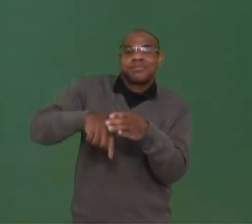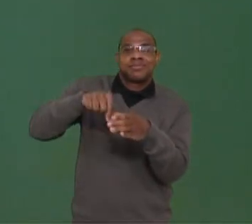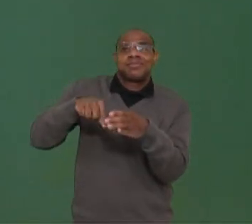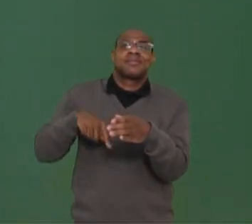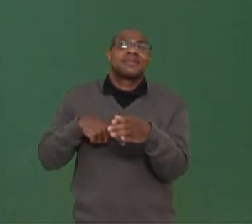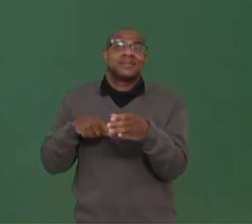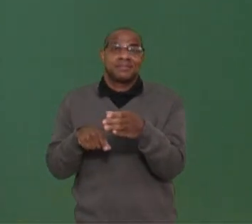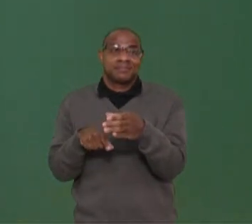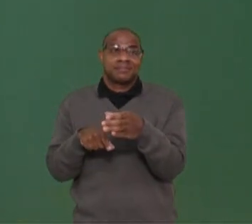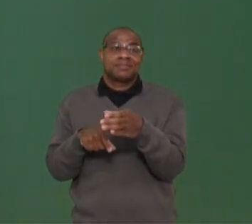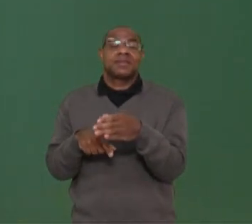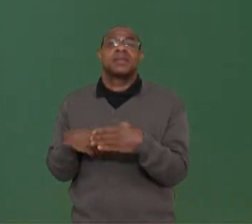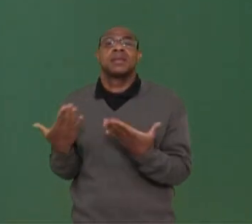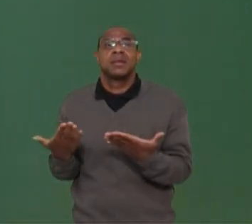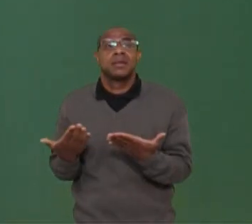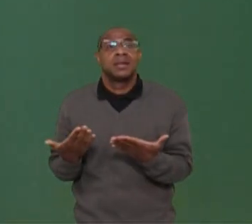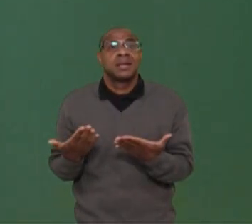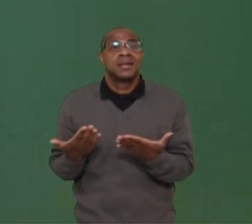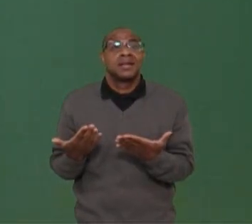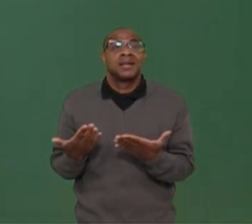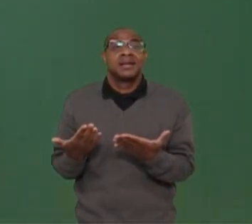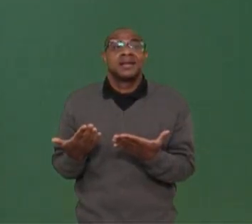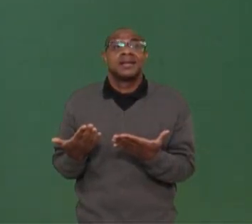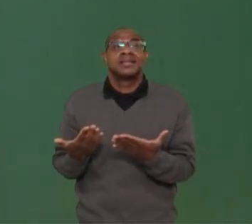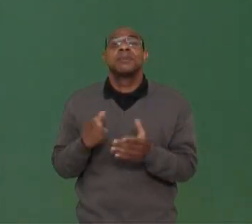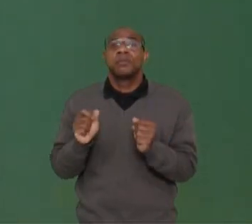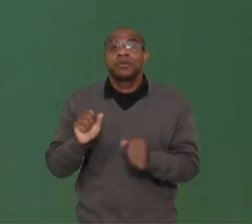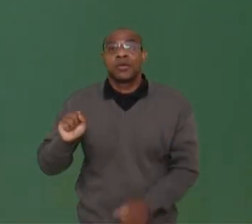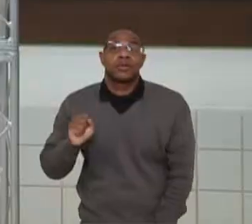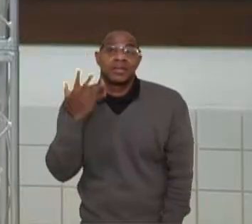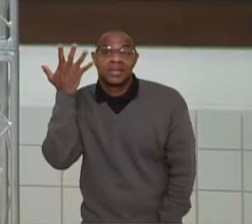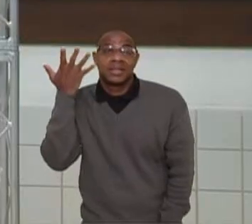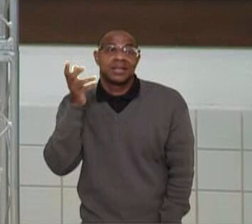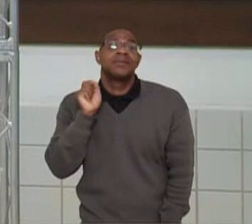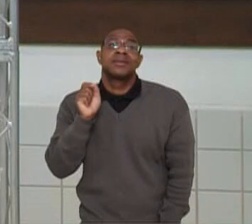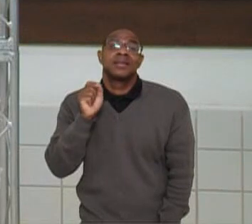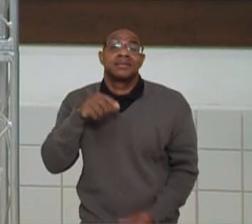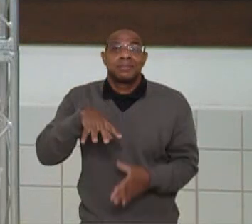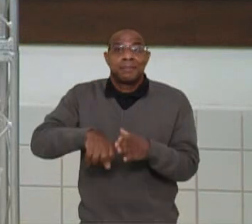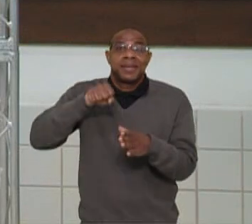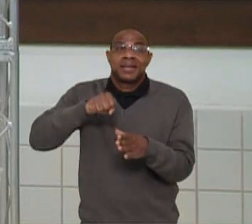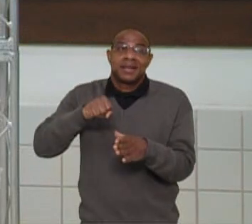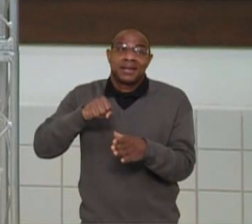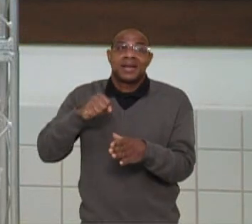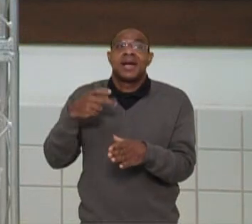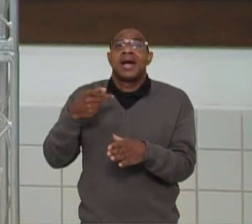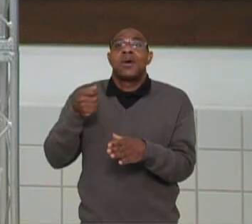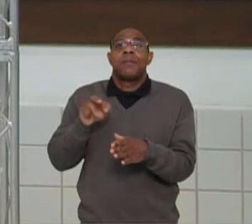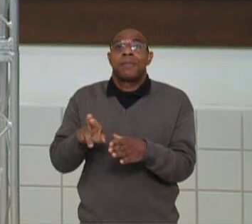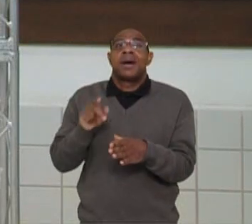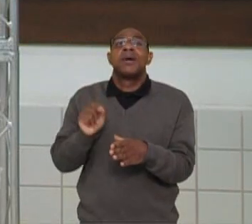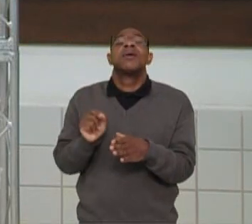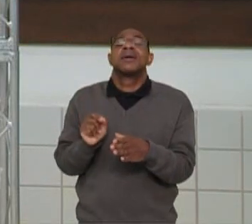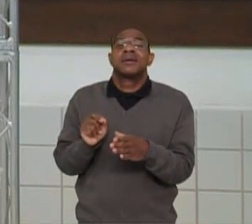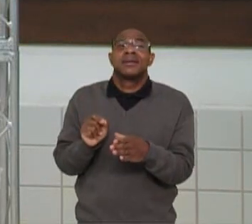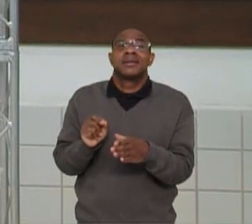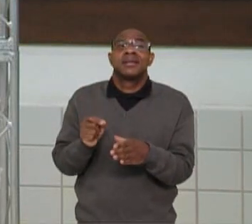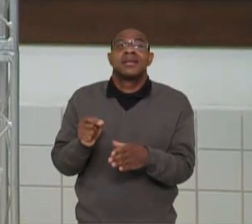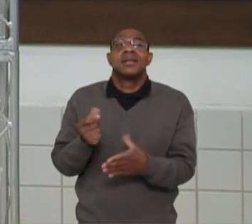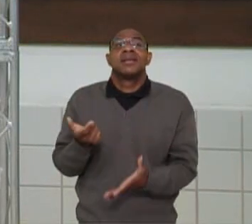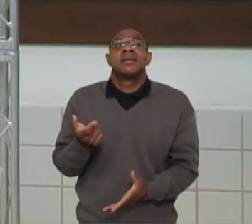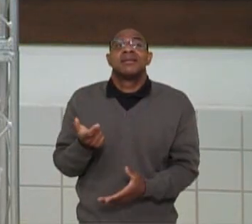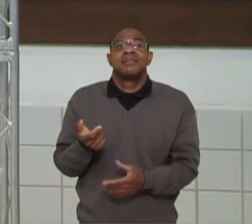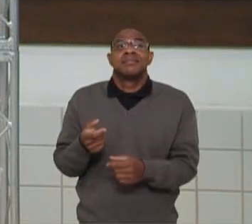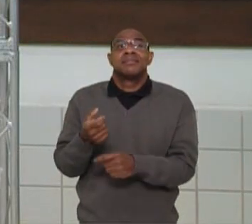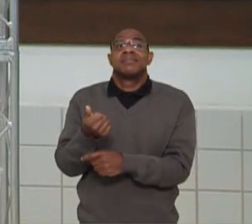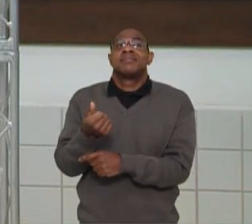Certo? Então qual que é a probabilidade de eu sortear um número par? A probabilidade de sortear um número par é 12 números pares